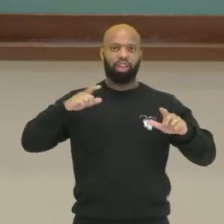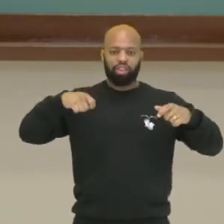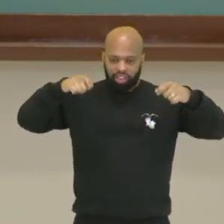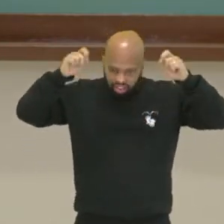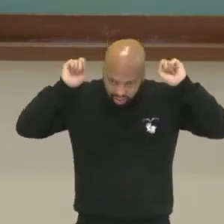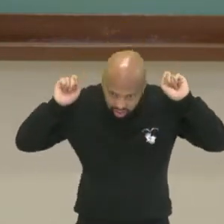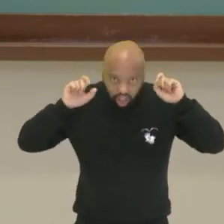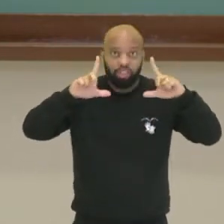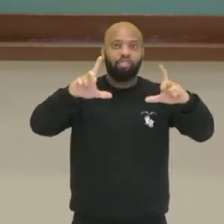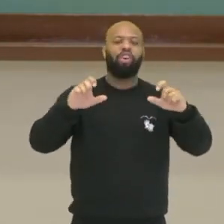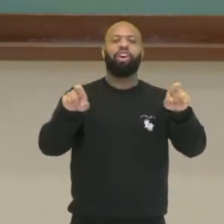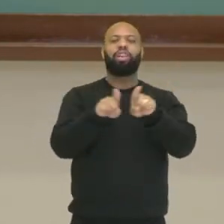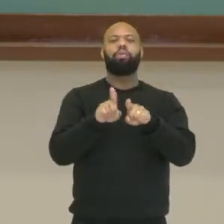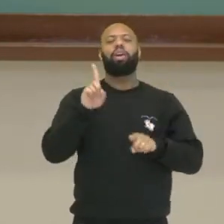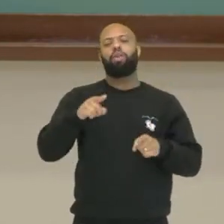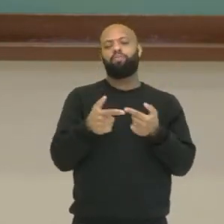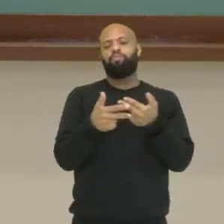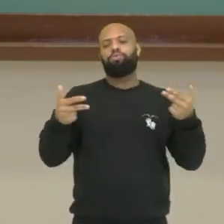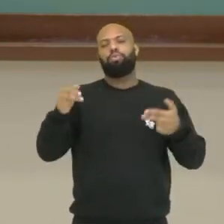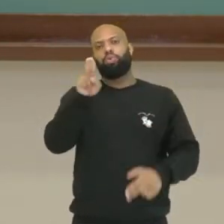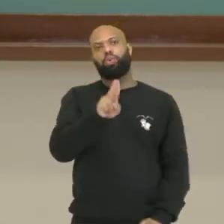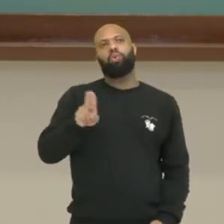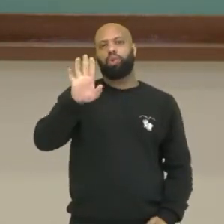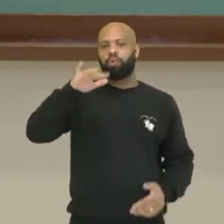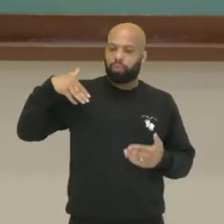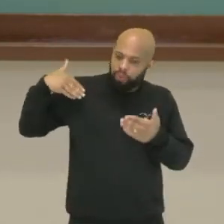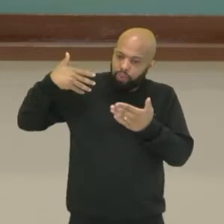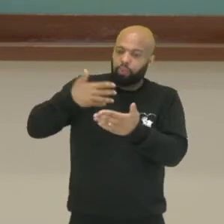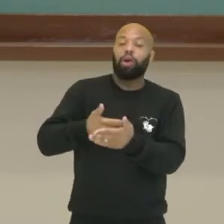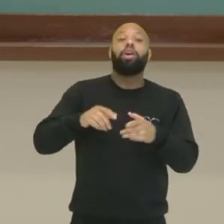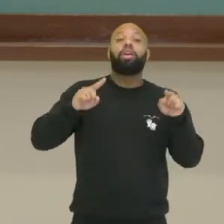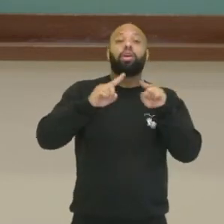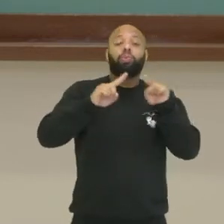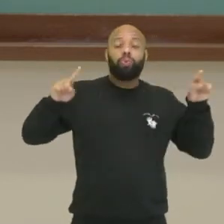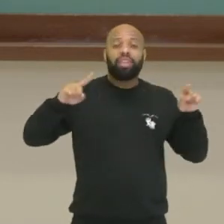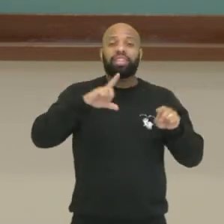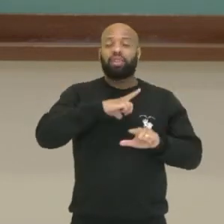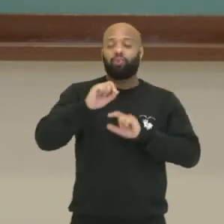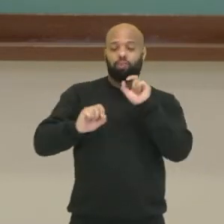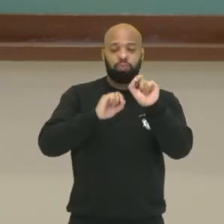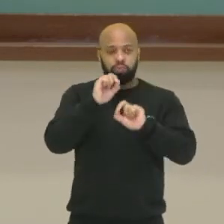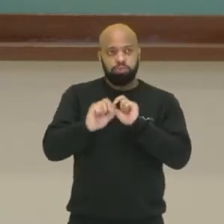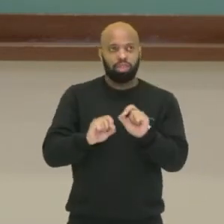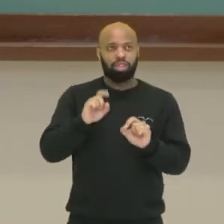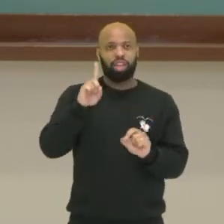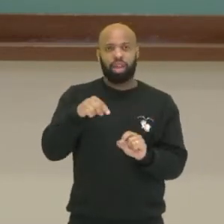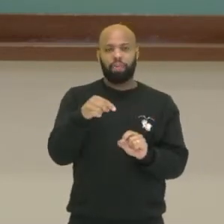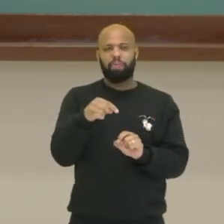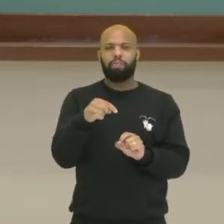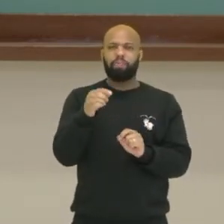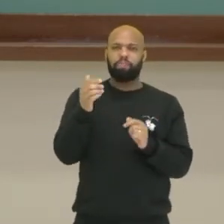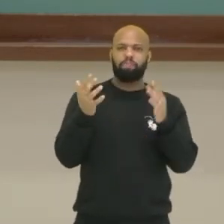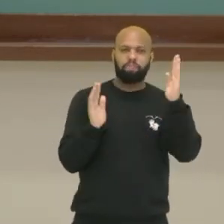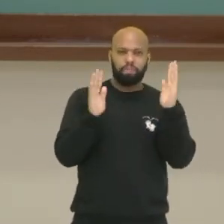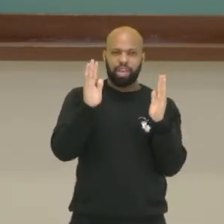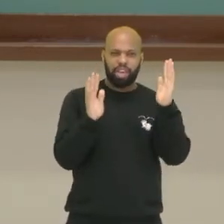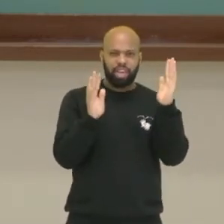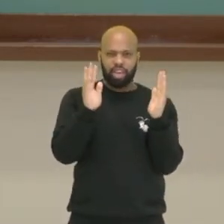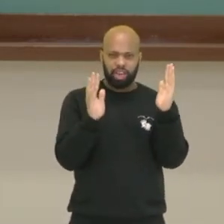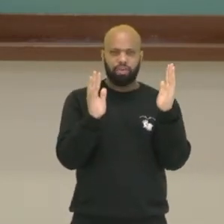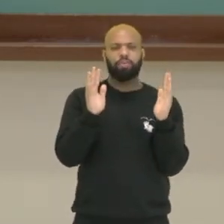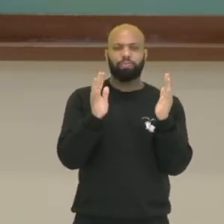são coisas que a gente utiliza até o dia de hoje e que surgiram, entre parênteses, quase que por volta da mesma